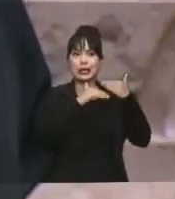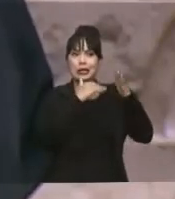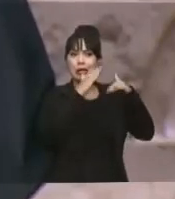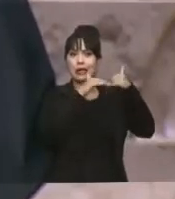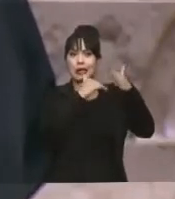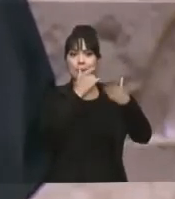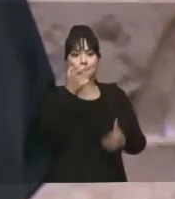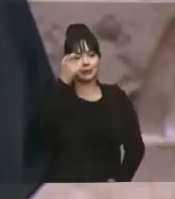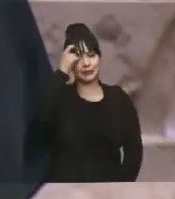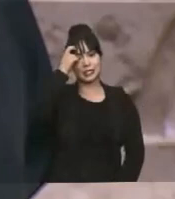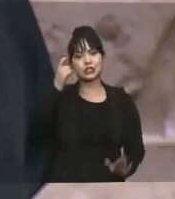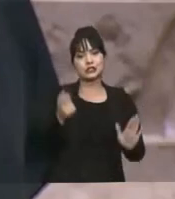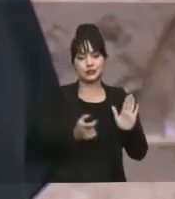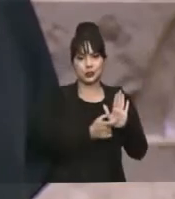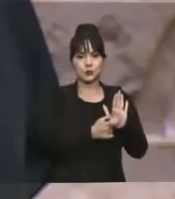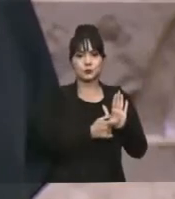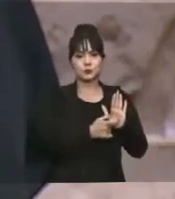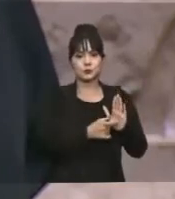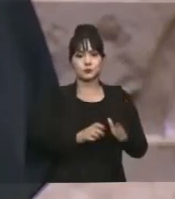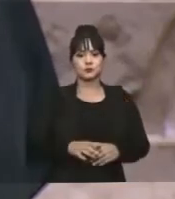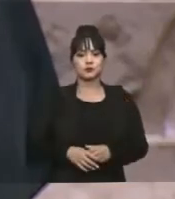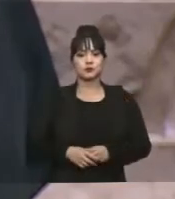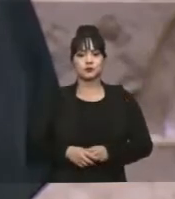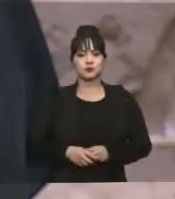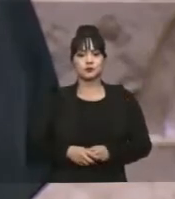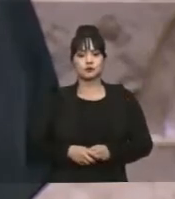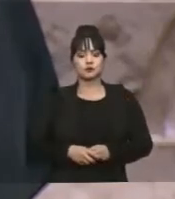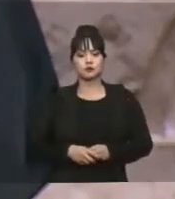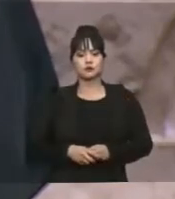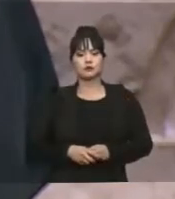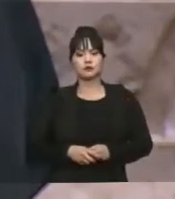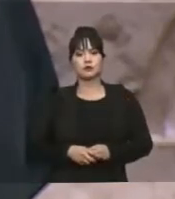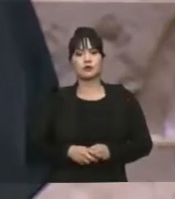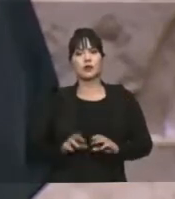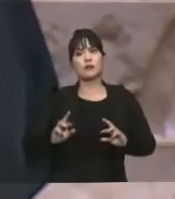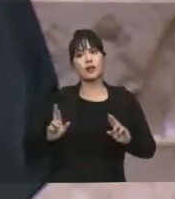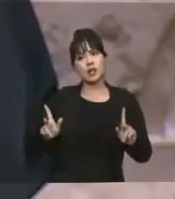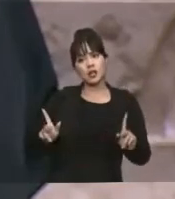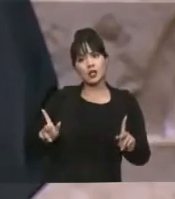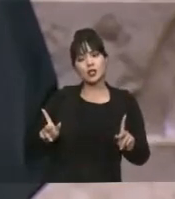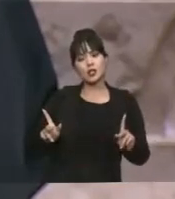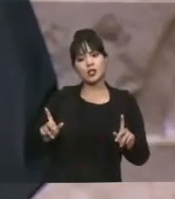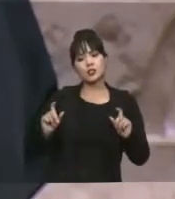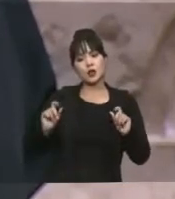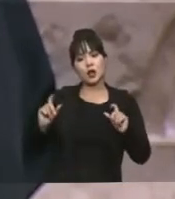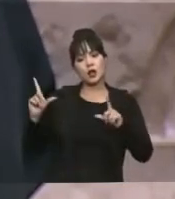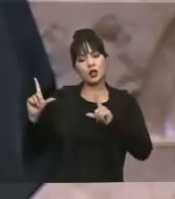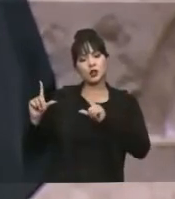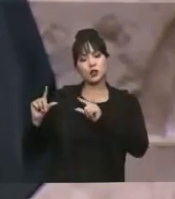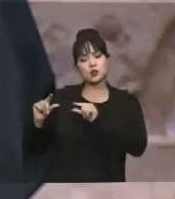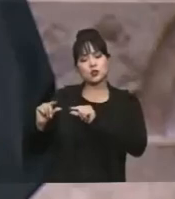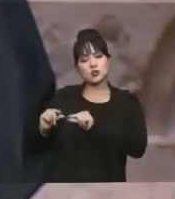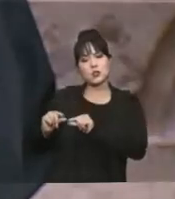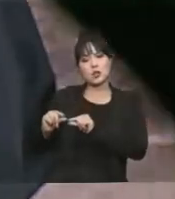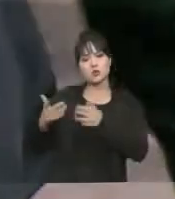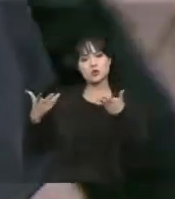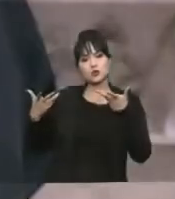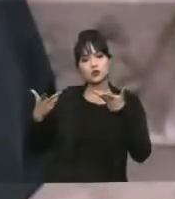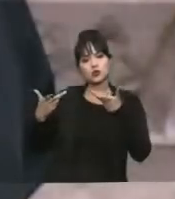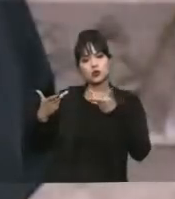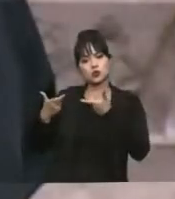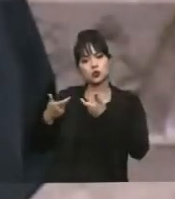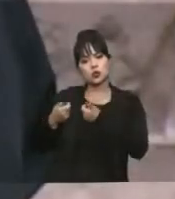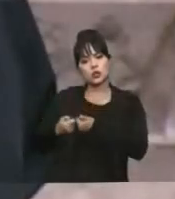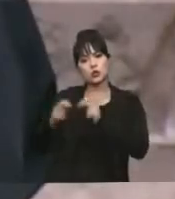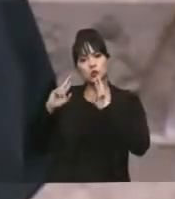desenvolvimento da inteligência artificial, em contraposição a uma redução de